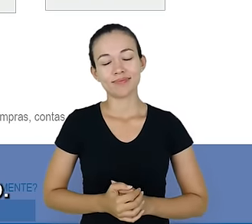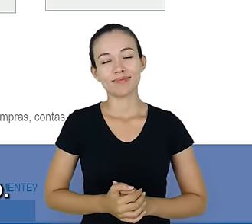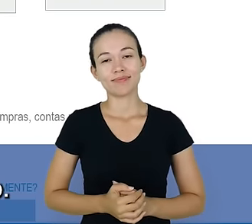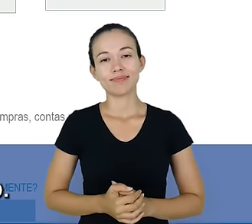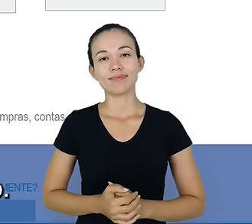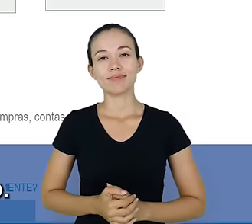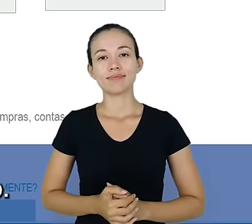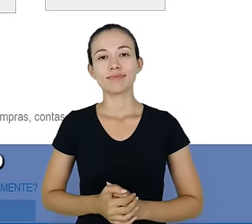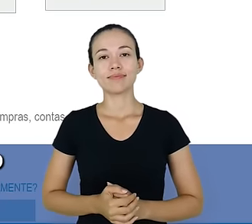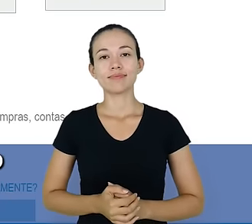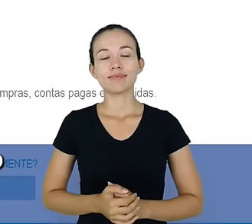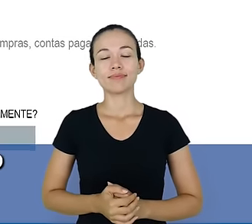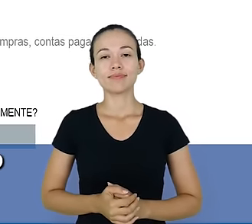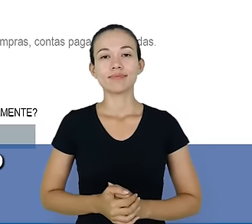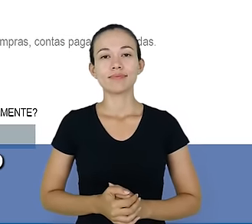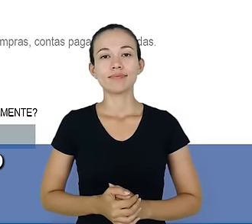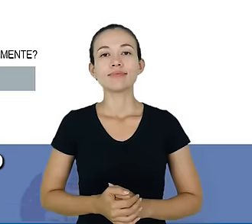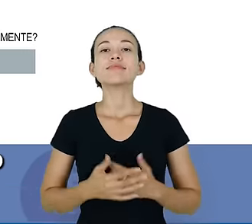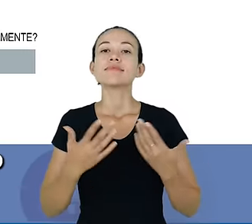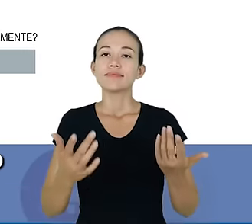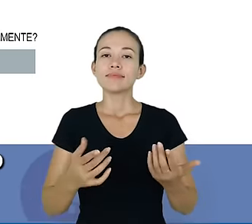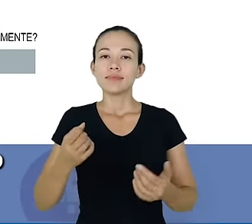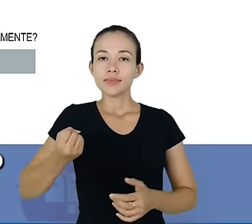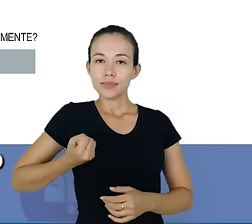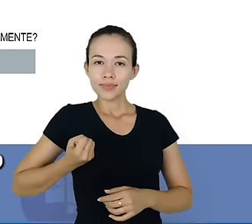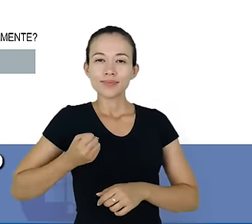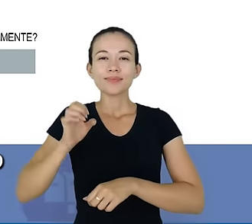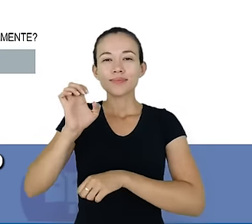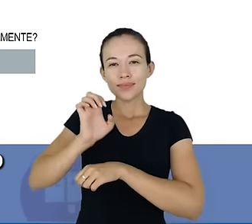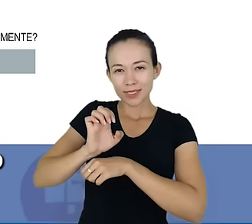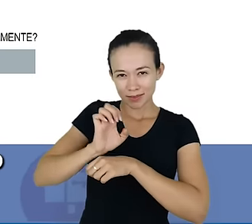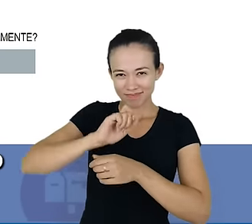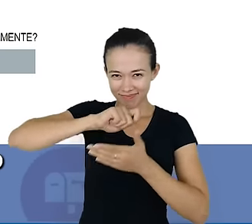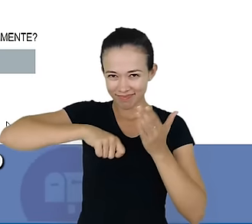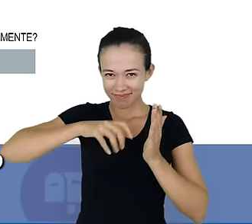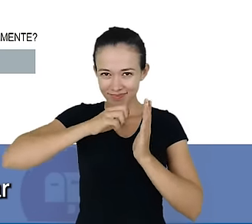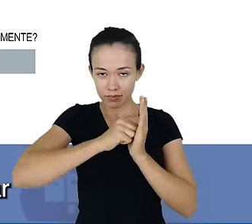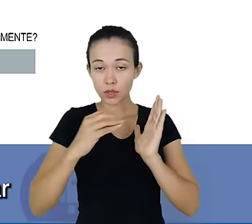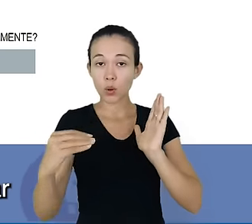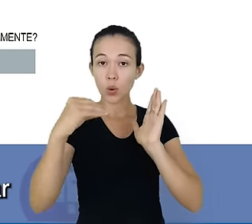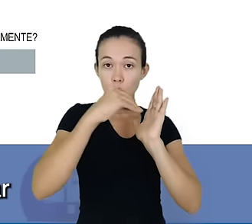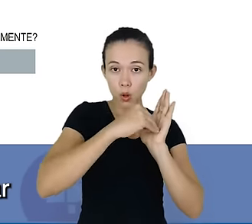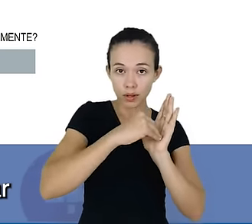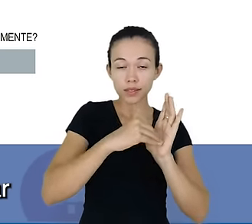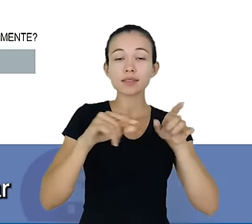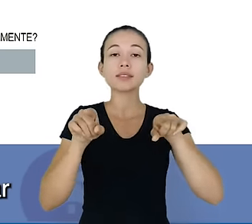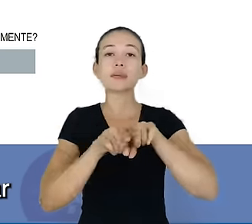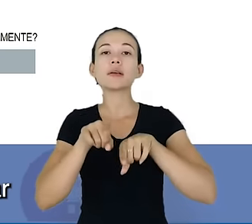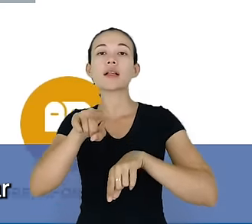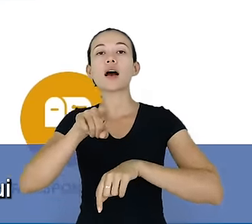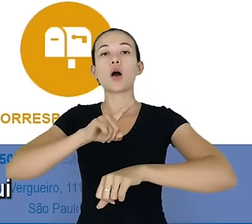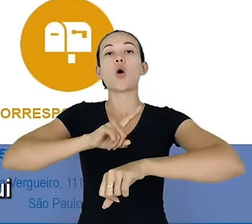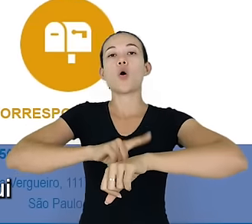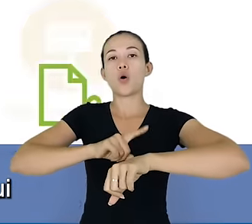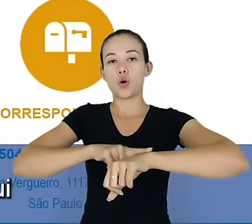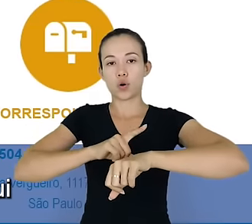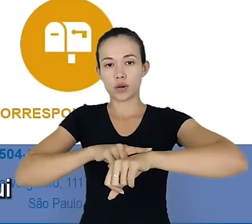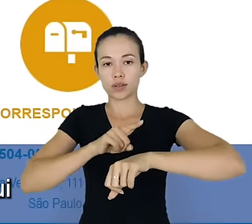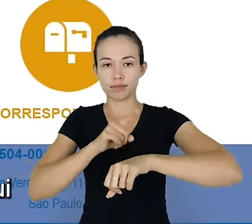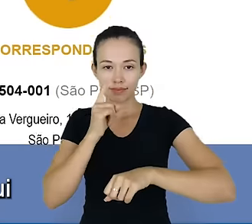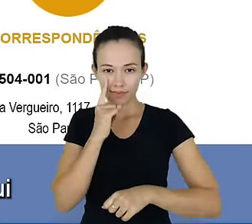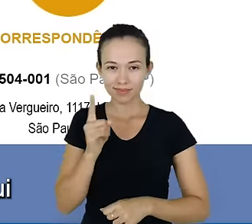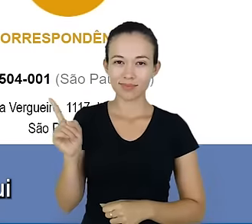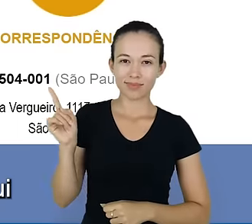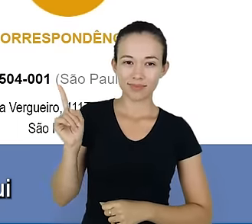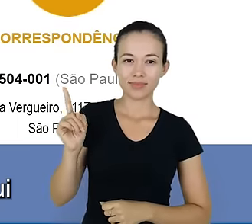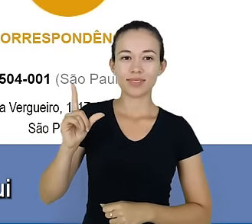sentido tá então inscrição estadual ele coloca fuso horário ele delimita aqui embora o sistema consiga identificar de onde a empresa